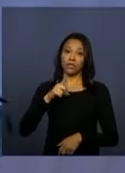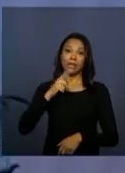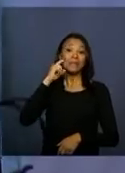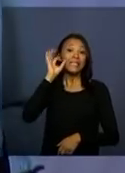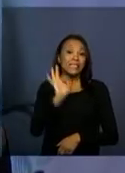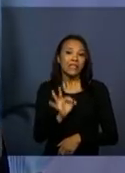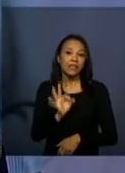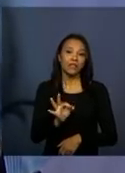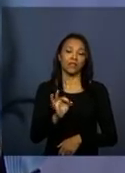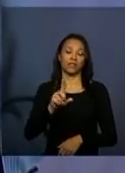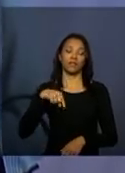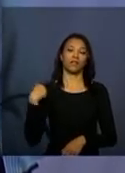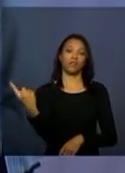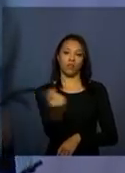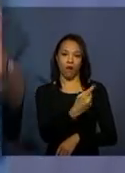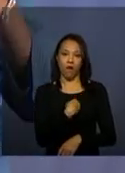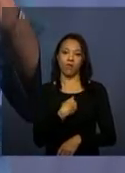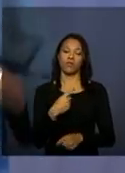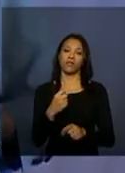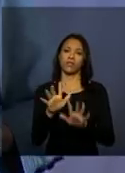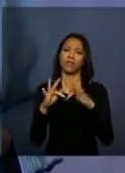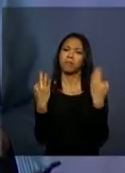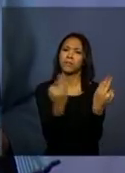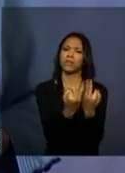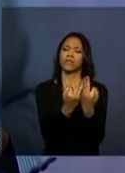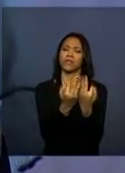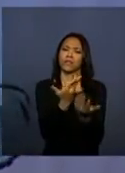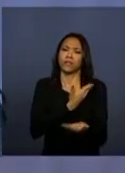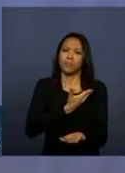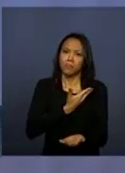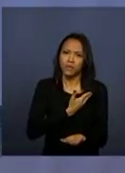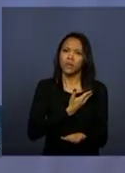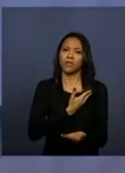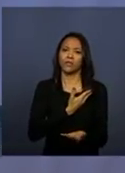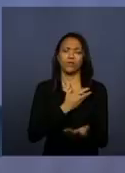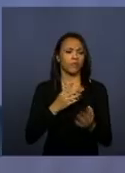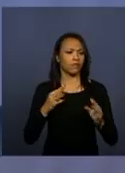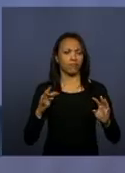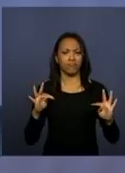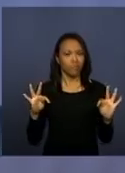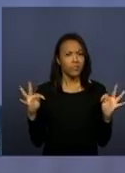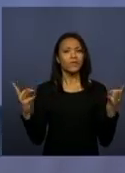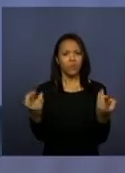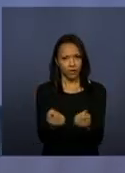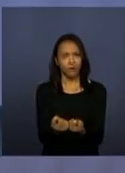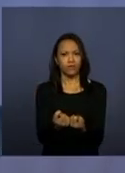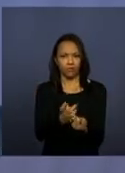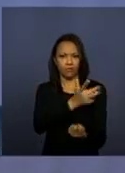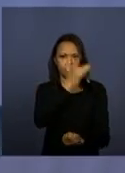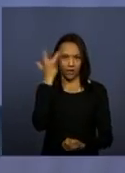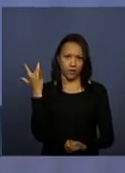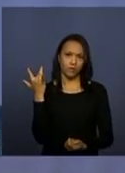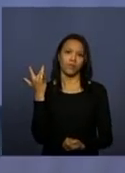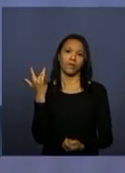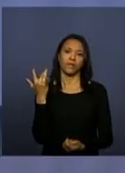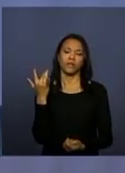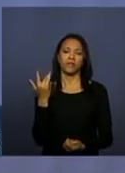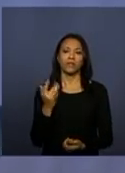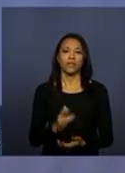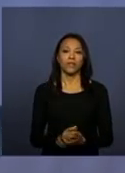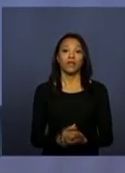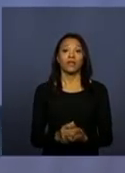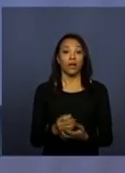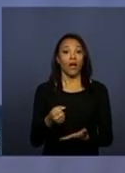mais do que nós, as famílias, os amigos e aqueles todos que, no seu círculo,